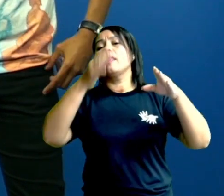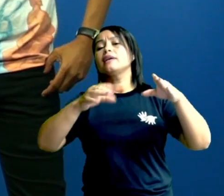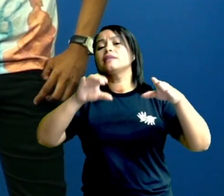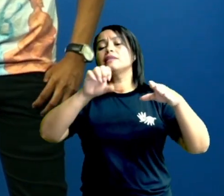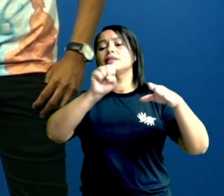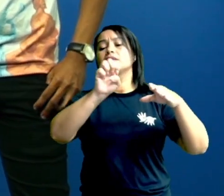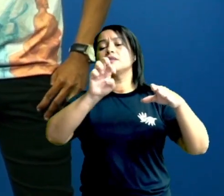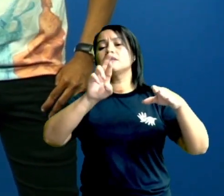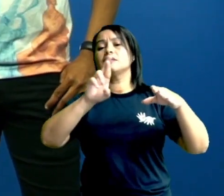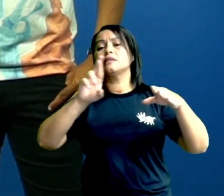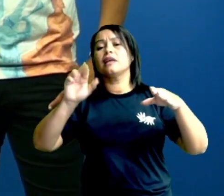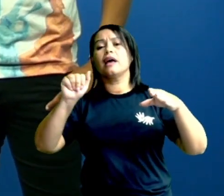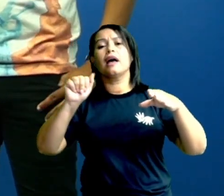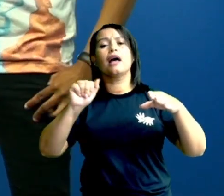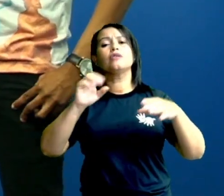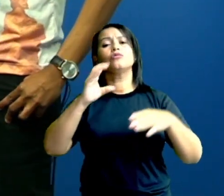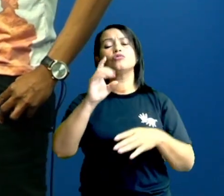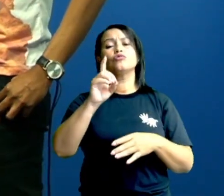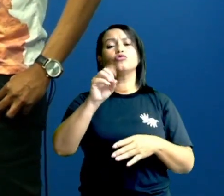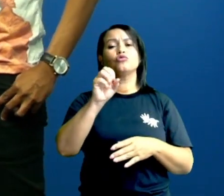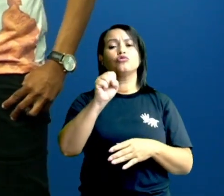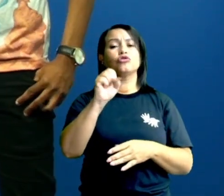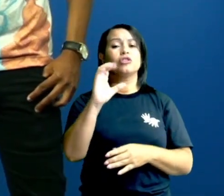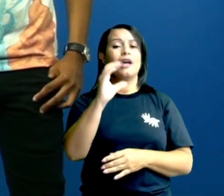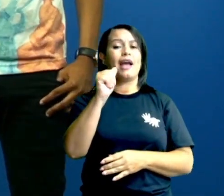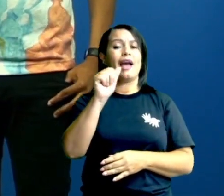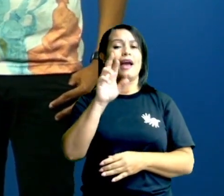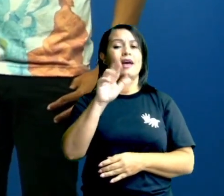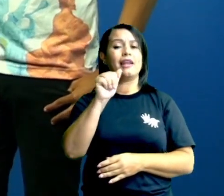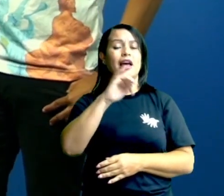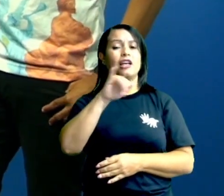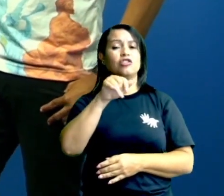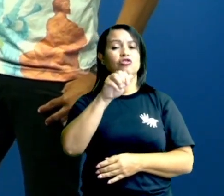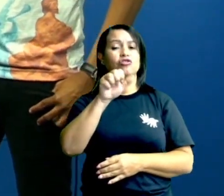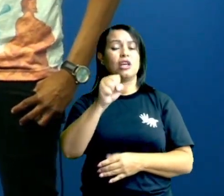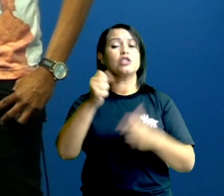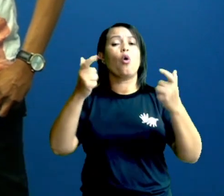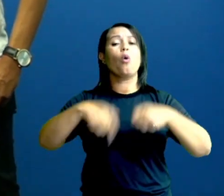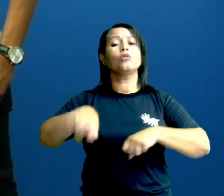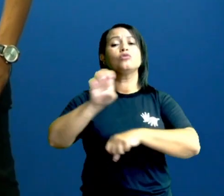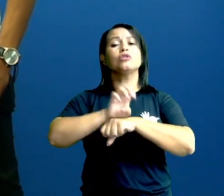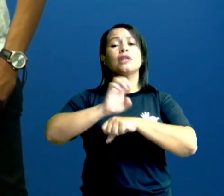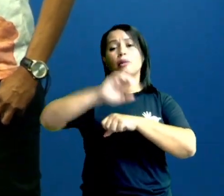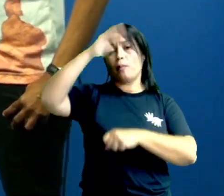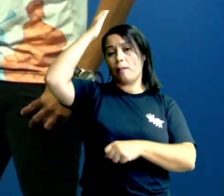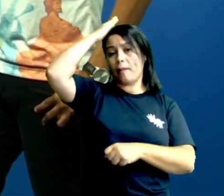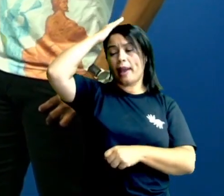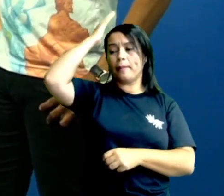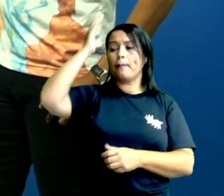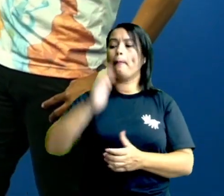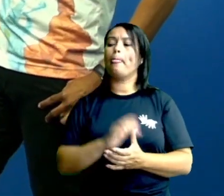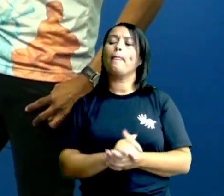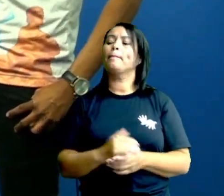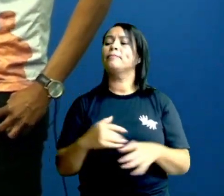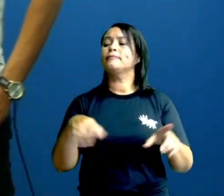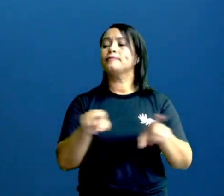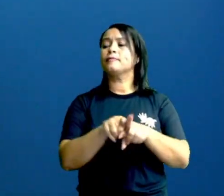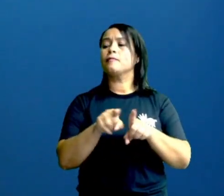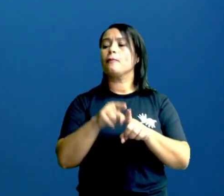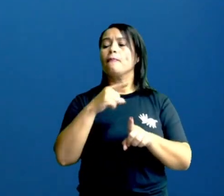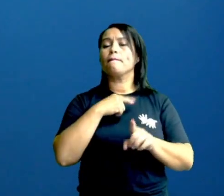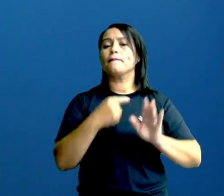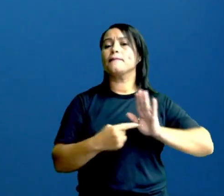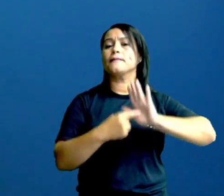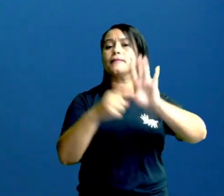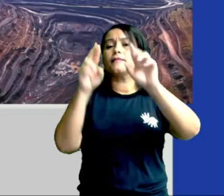uma área de exploração mineral muito importante do território brasileiro que fica no estado do Pará bom dentro aqui ele